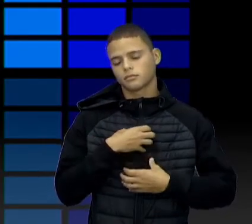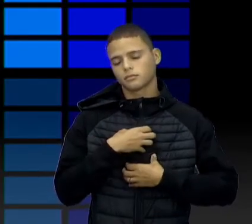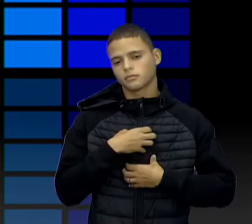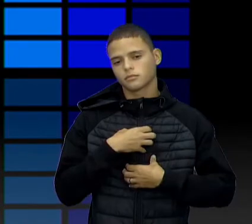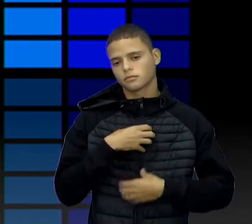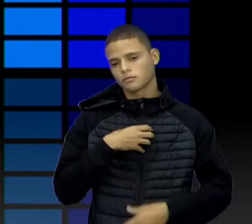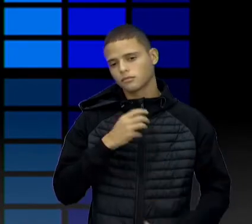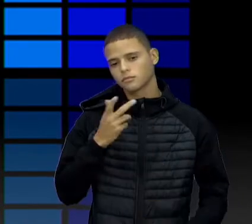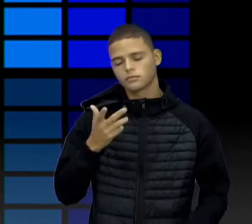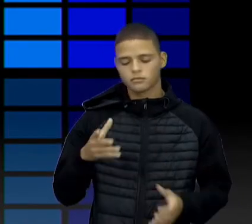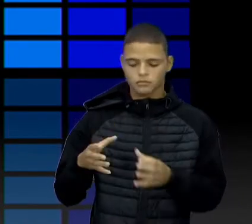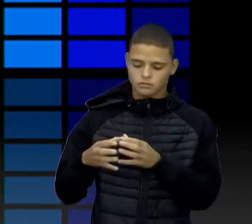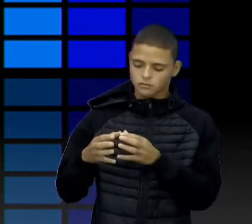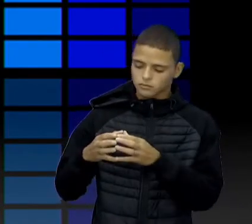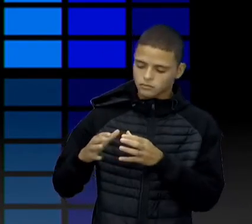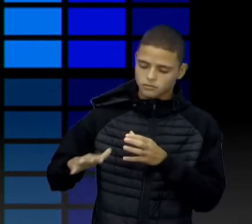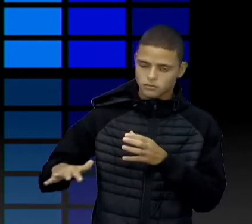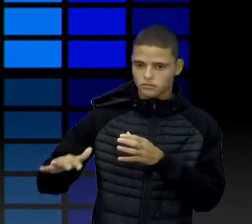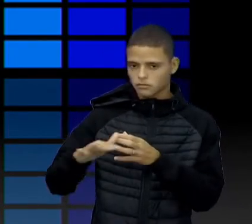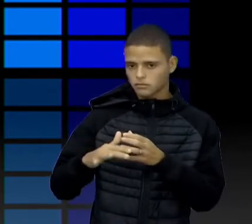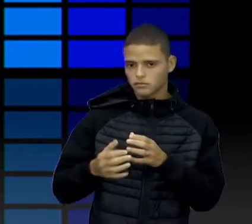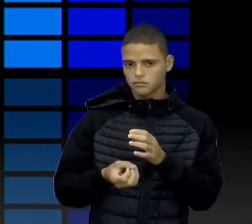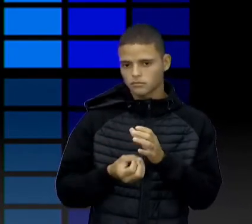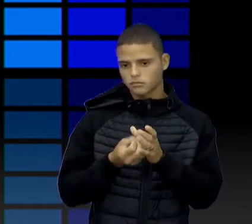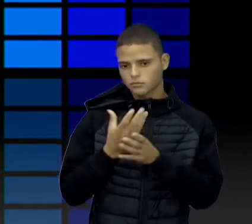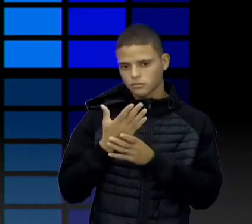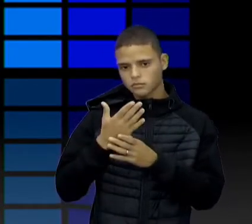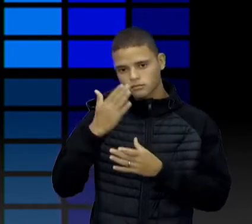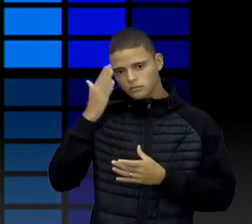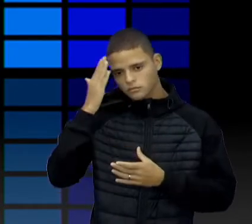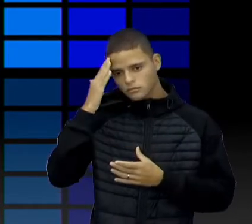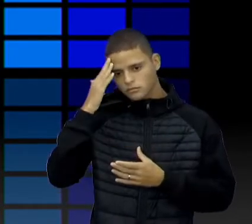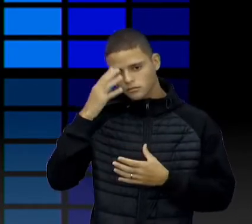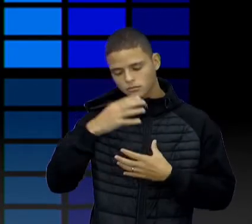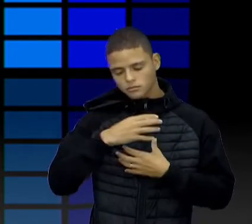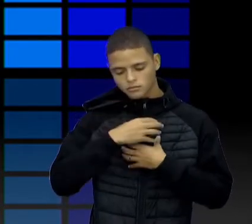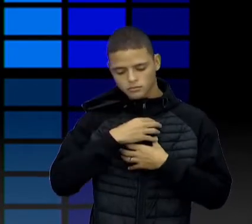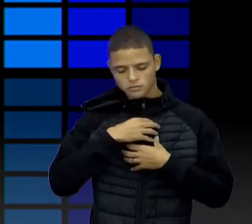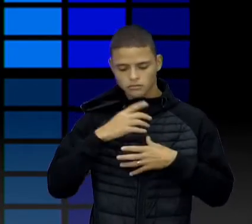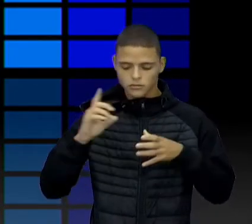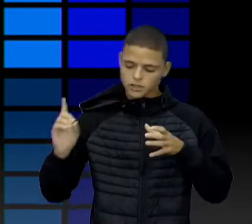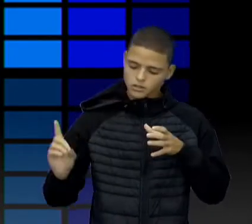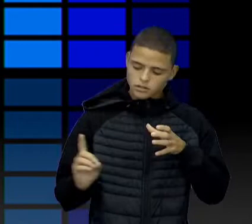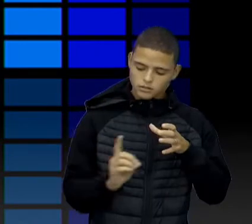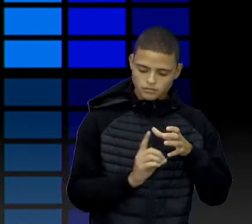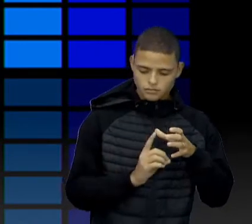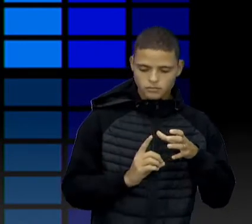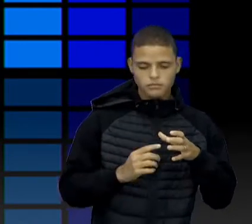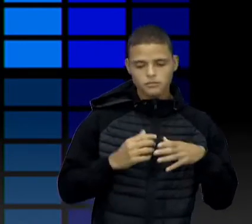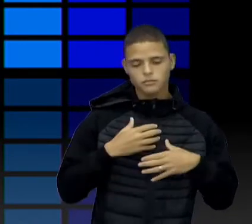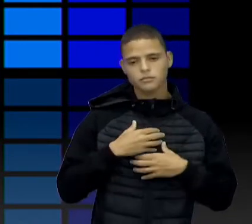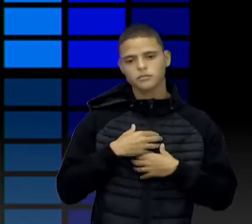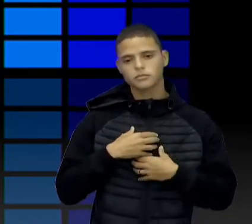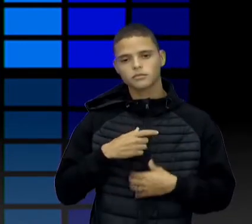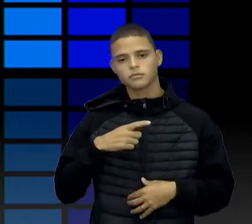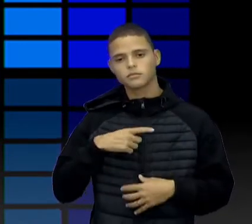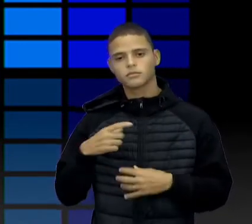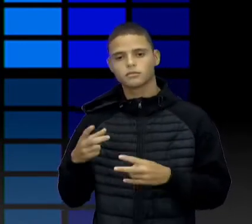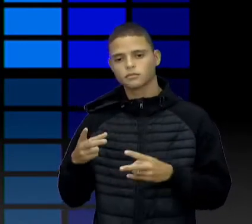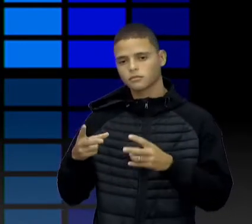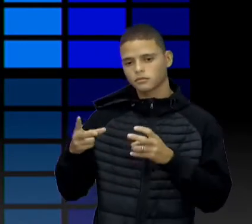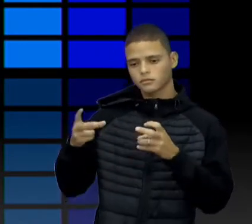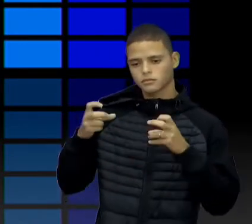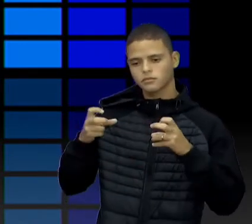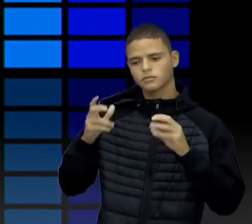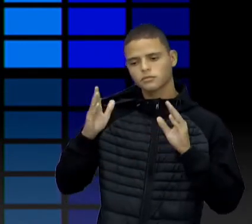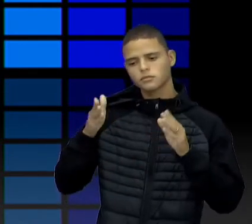jovem, quando a comunidade constrói os seus saberes, eles se sentem inseridos, eles se sentem pertencentes àquilo. Eles percebem o quanto